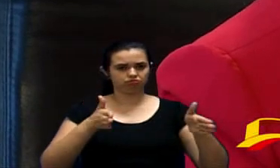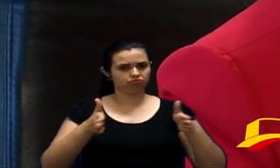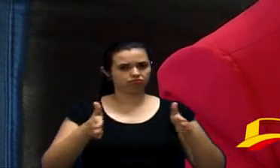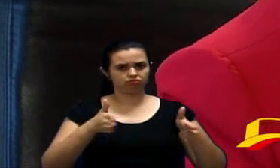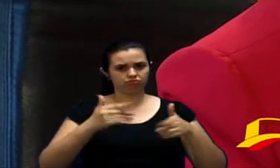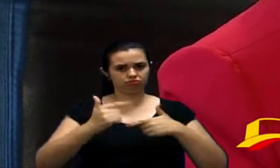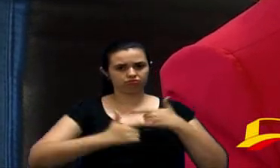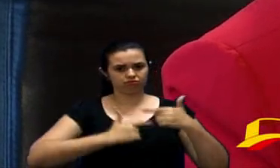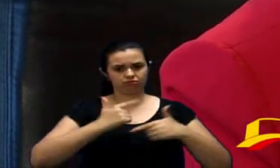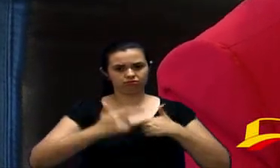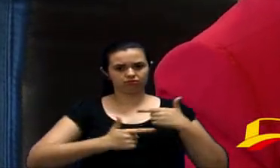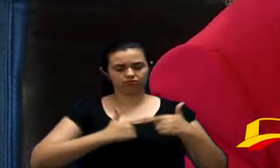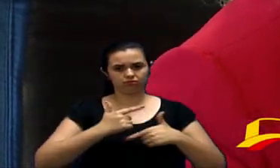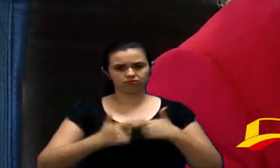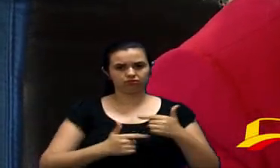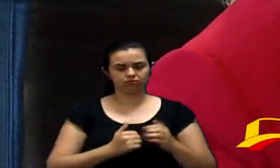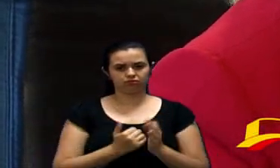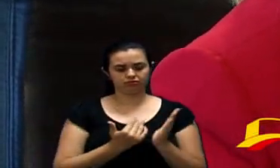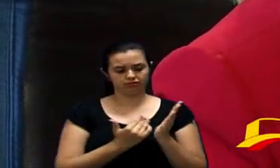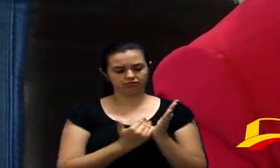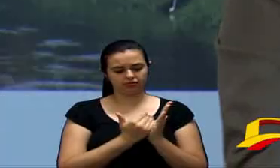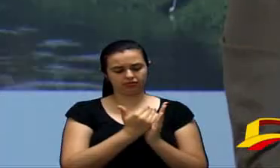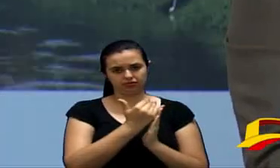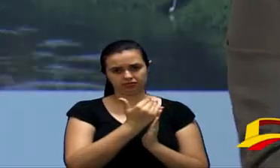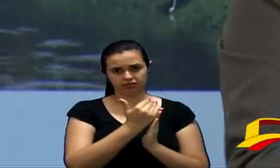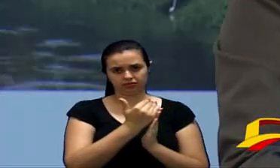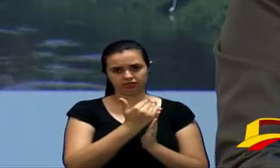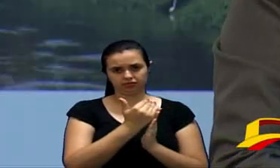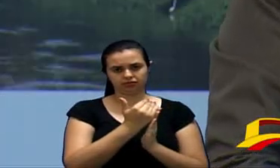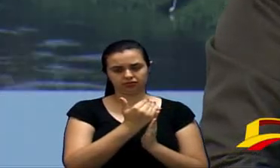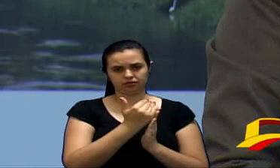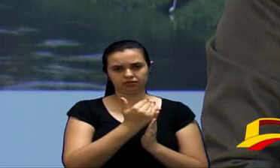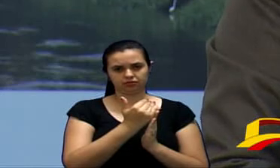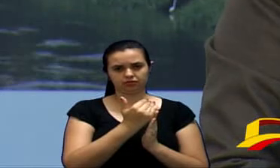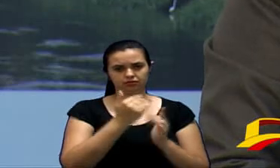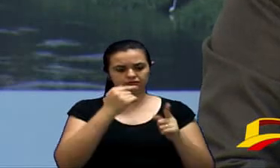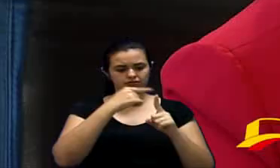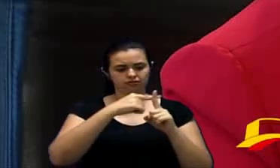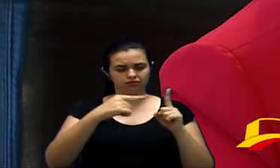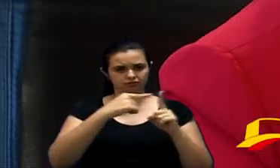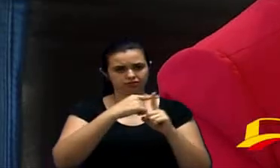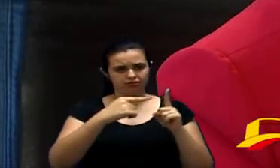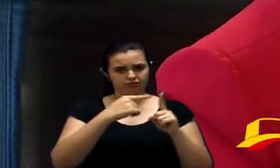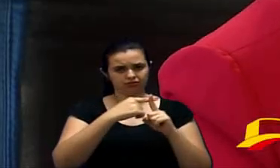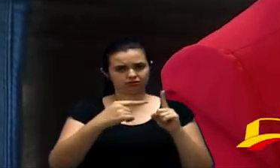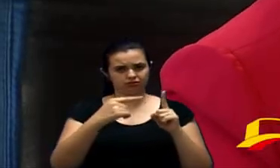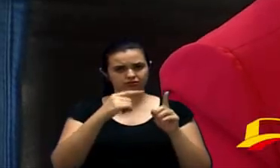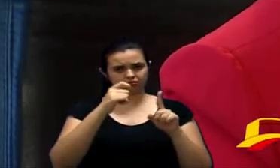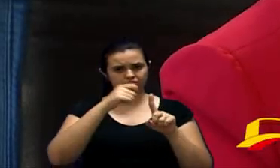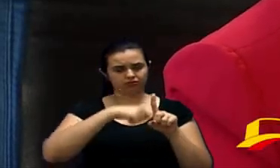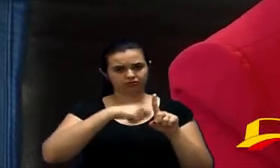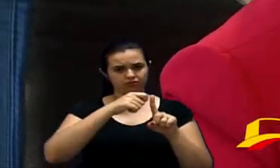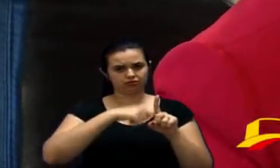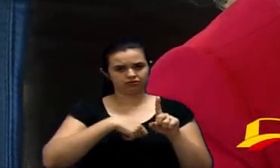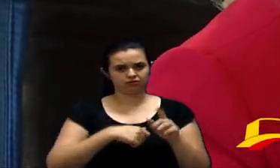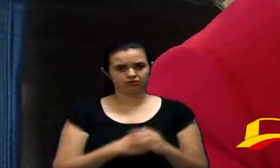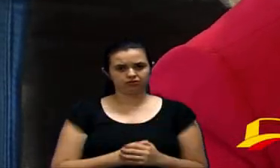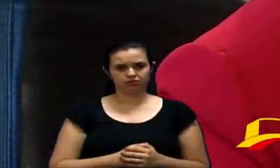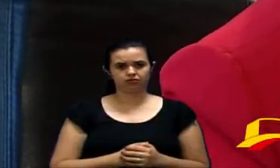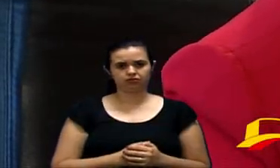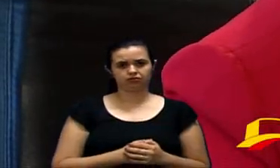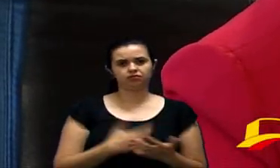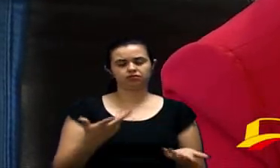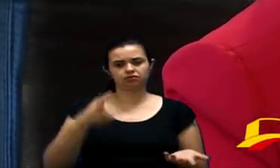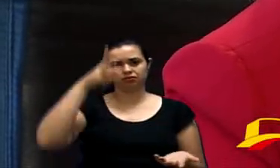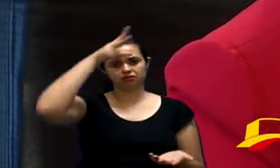nós estamos aumentando quase a metade, a jornada dupla para quase a metade do mês para ele. Sim, vereador. E a prefeitura